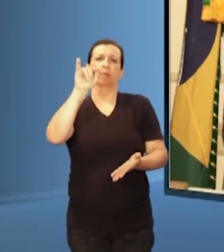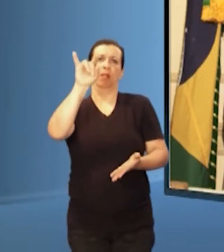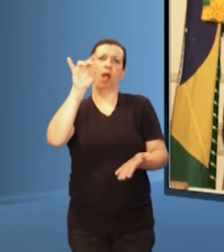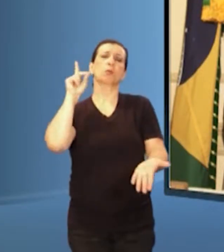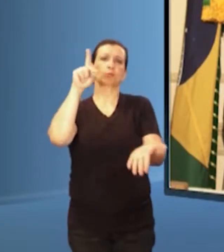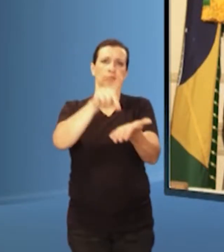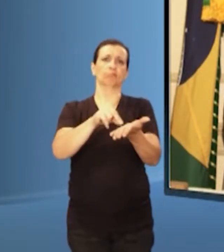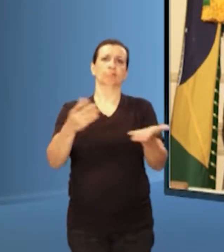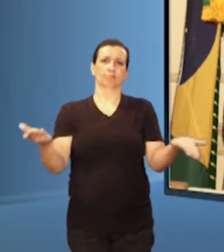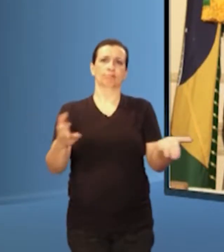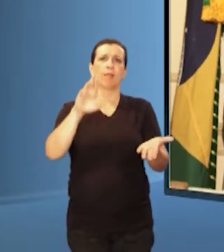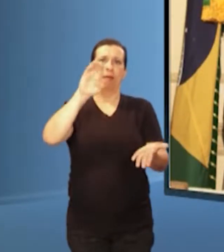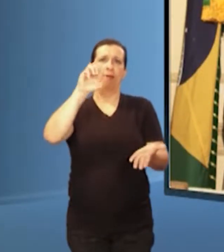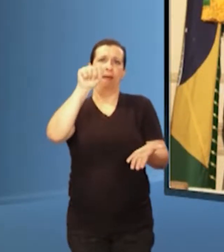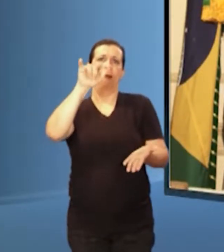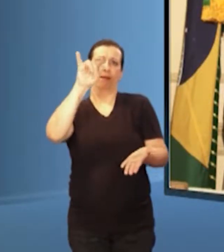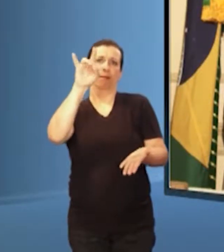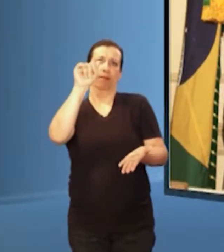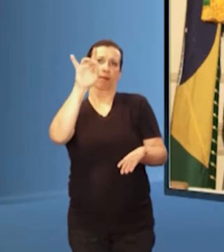um dado de realidade